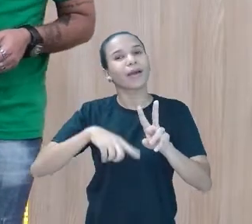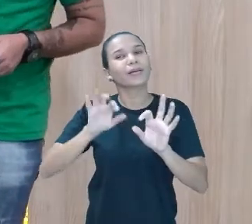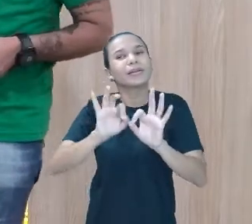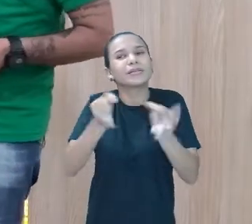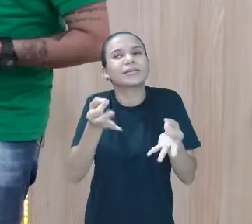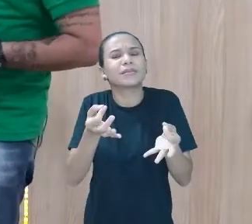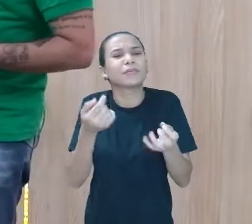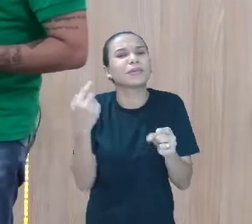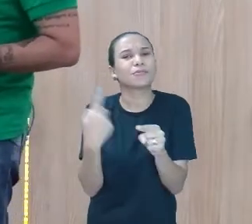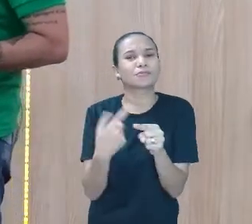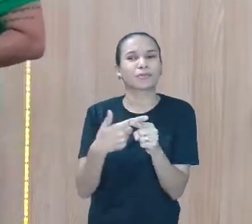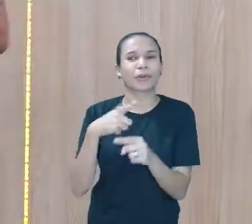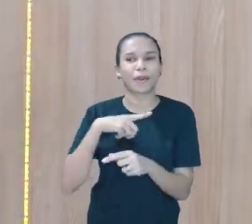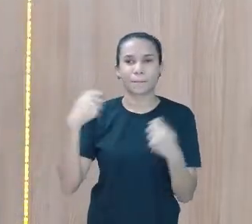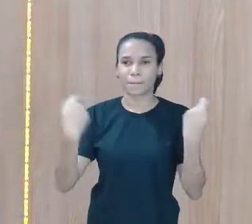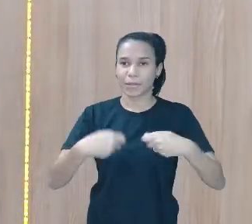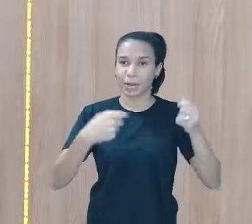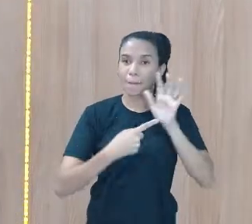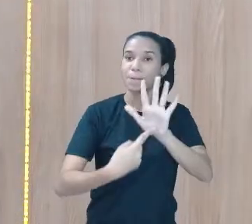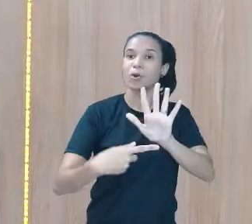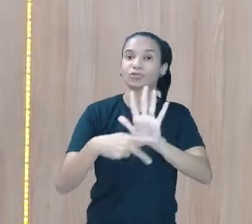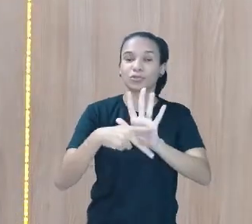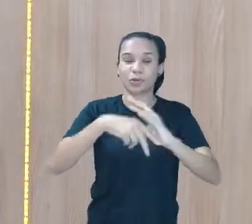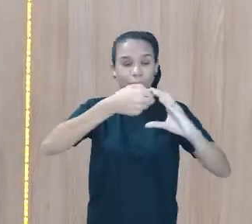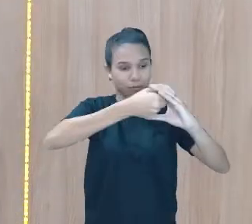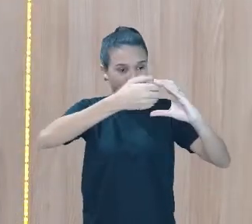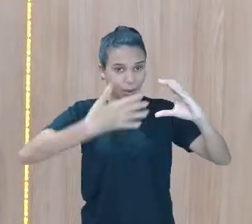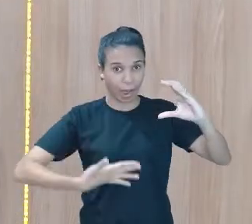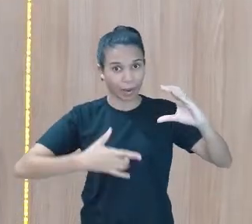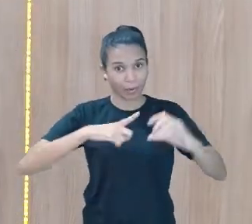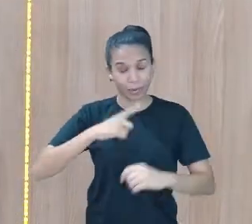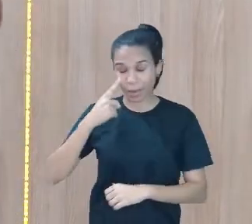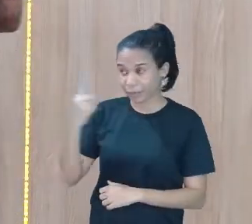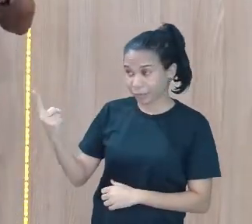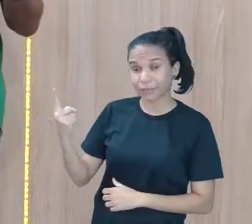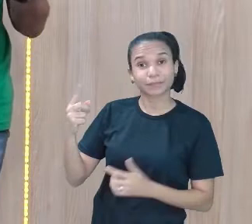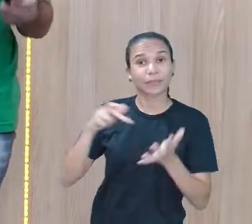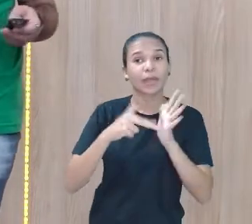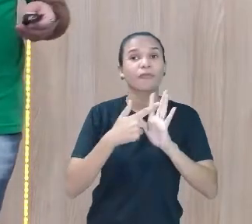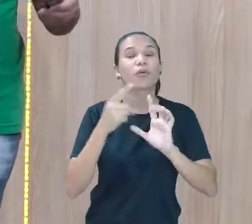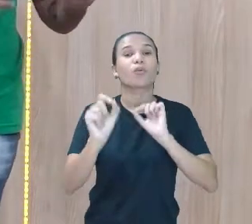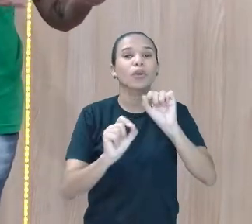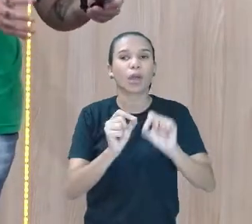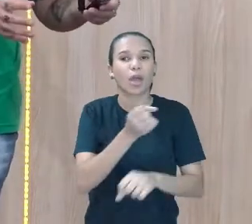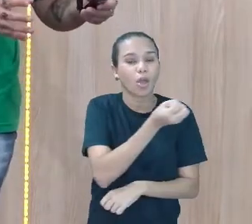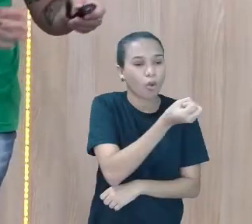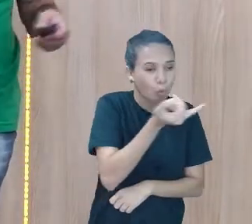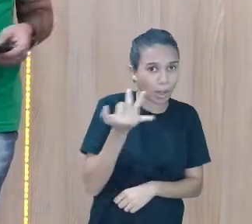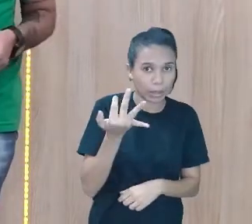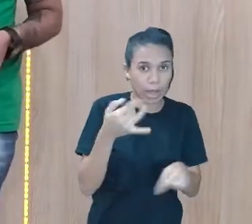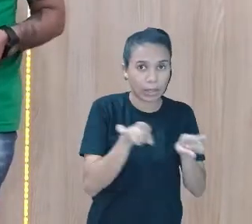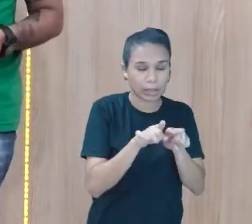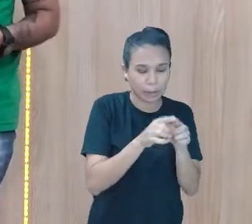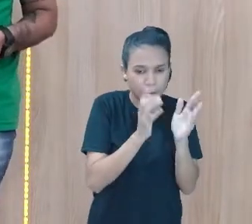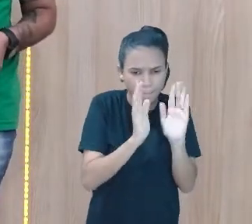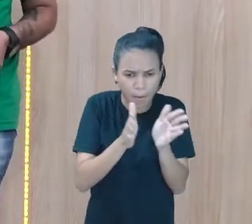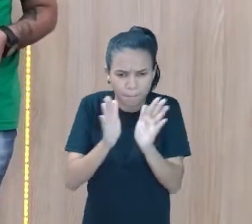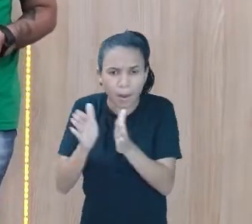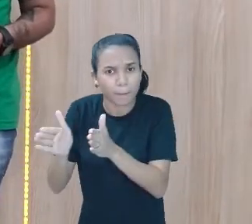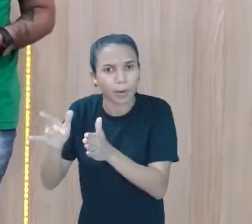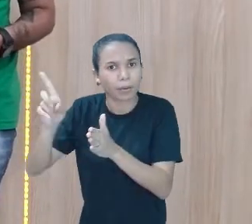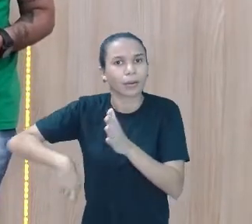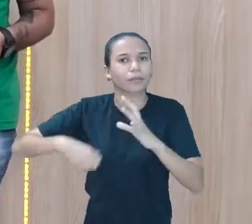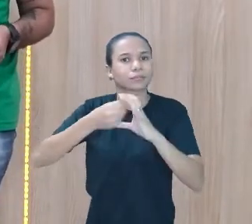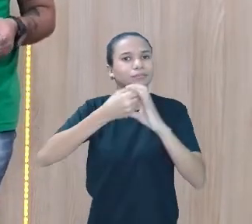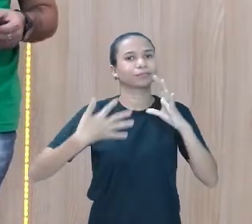é simplesmente porque eu tenho que expor essas duas características aqui, ou seja, quantidade e ordem é uma característica